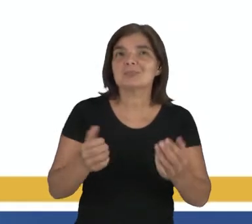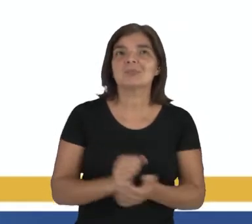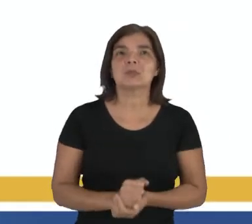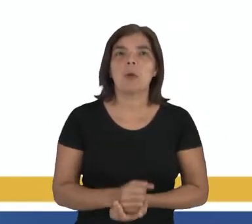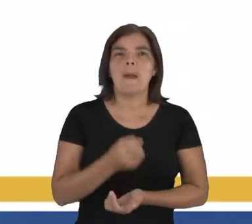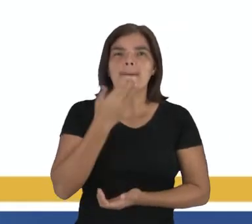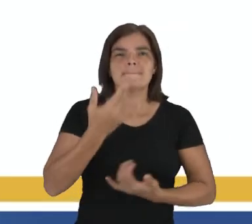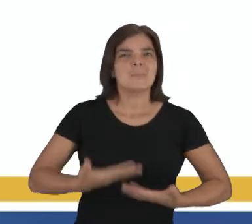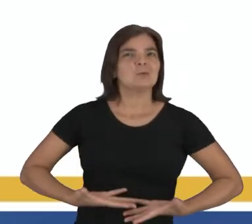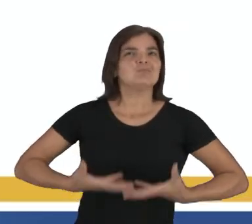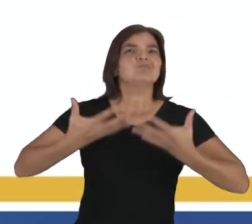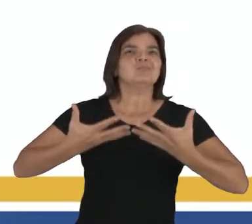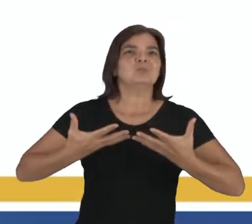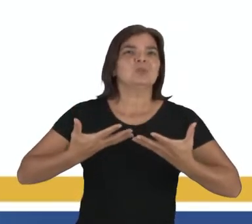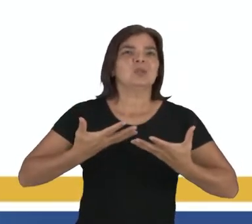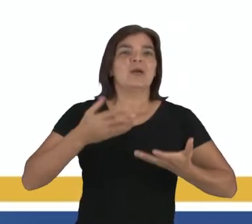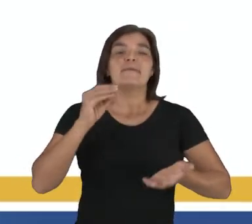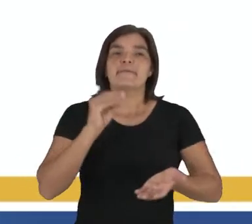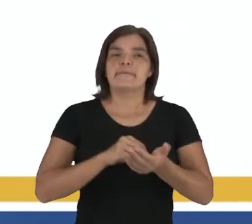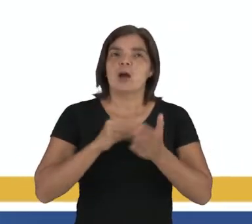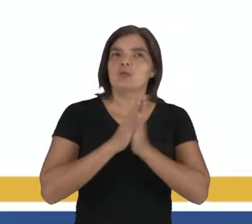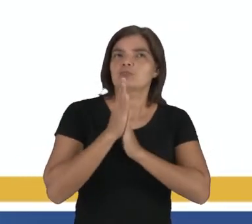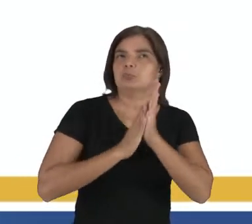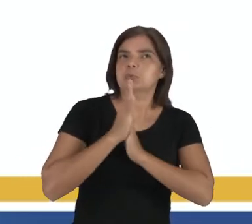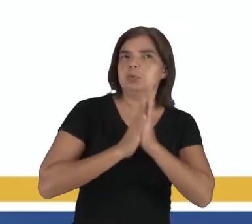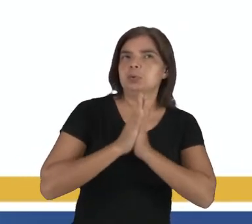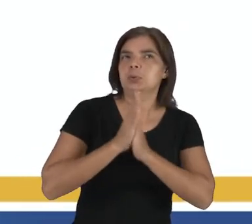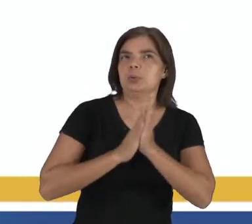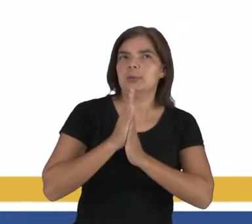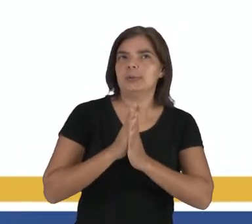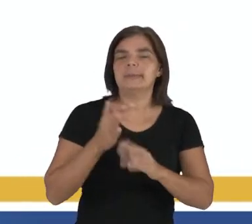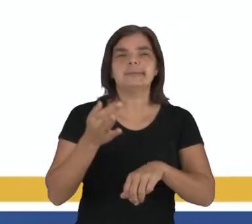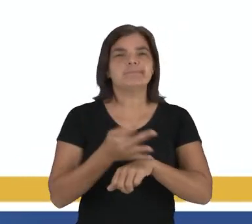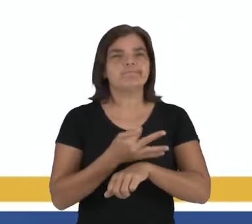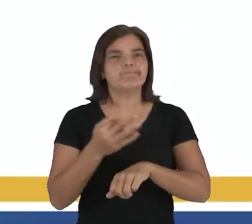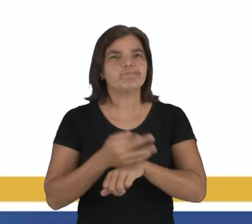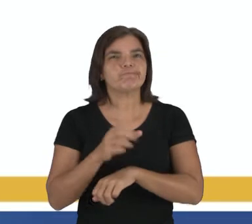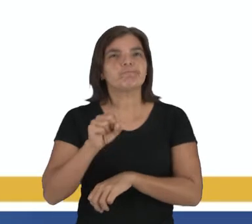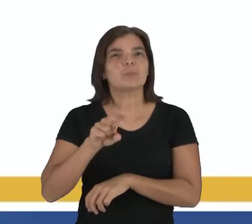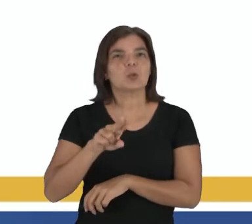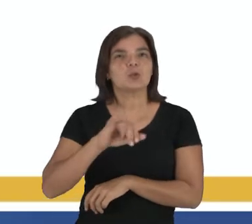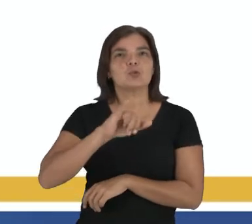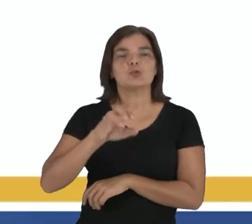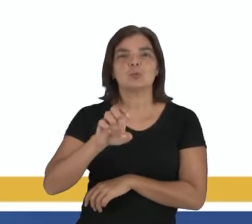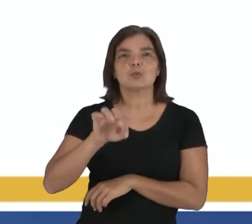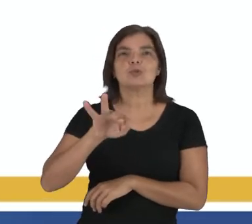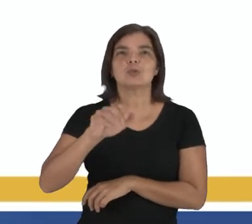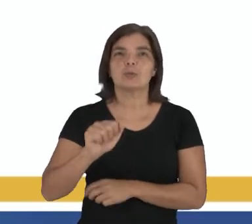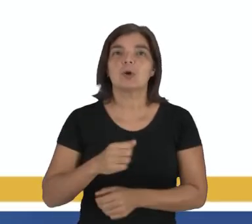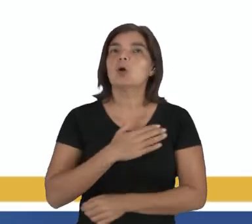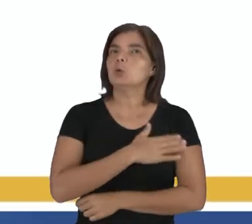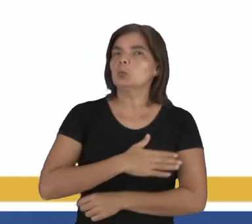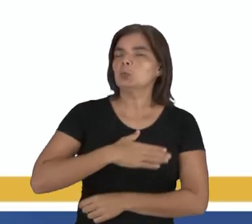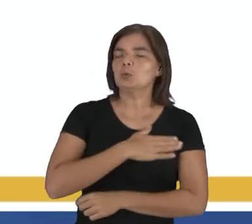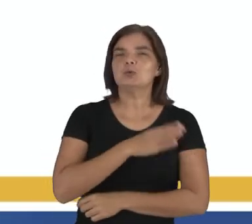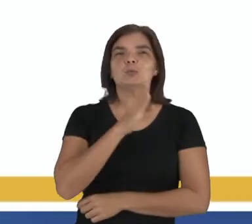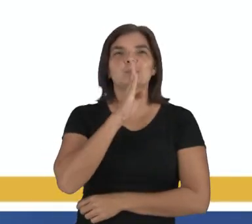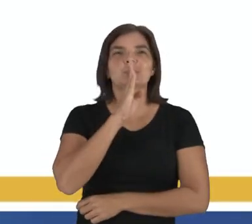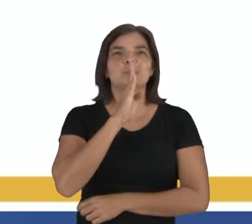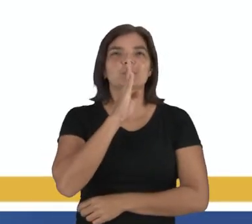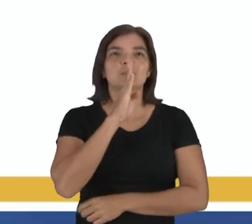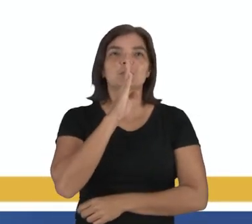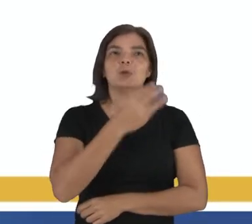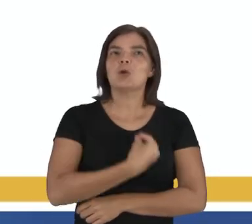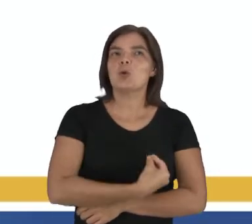dias atuais: boa autoestima, falta de ansiedade, consistência subjetiva,